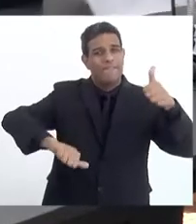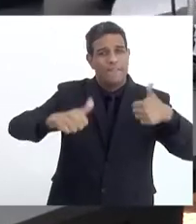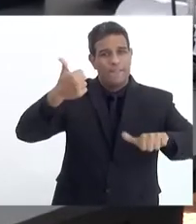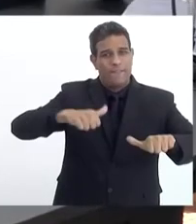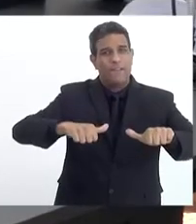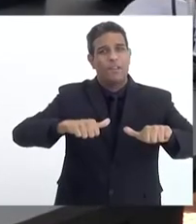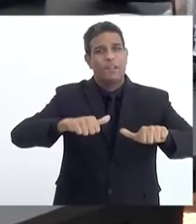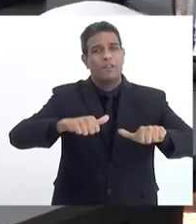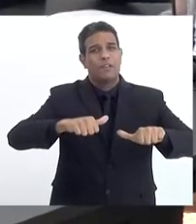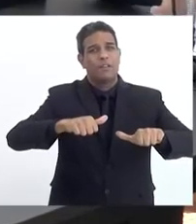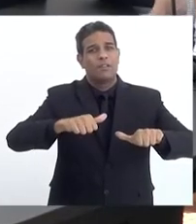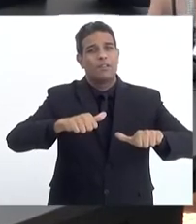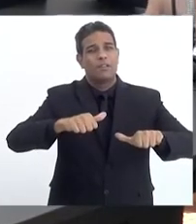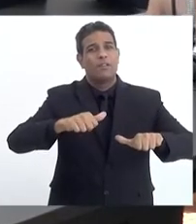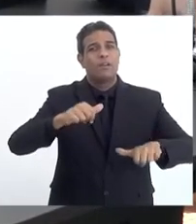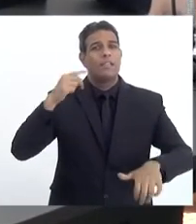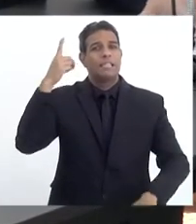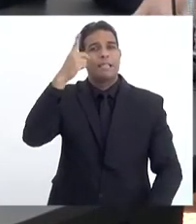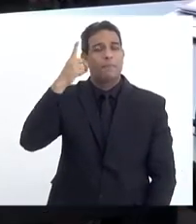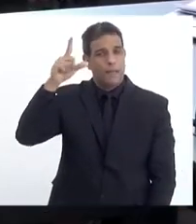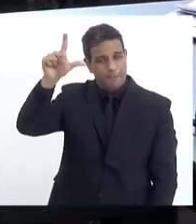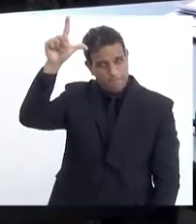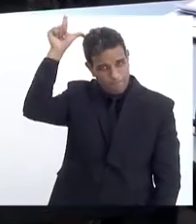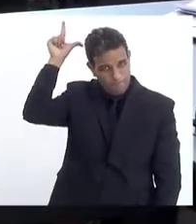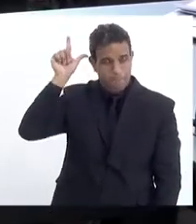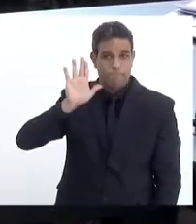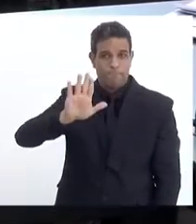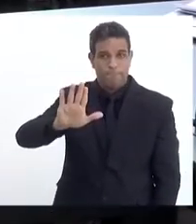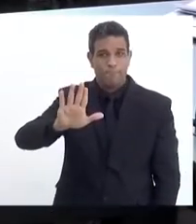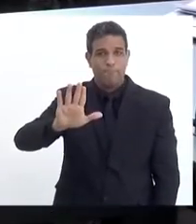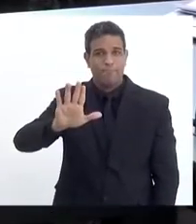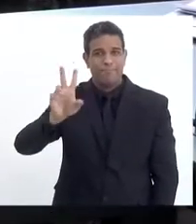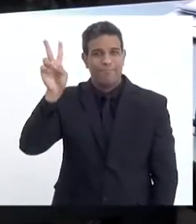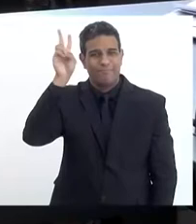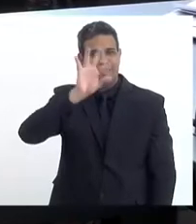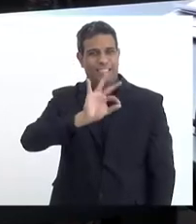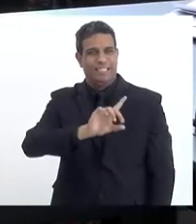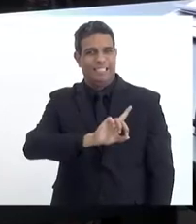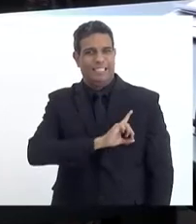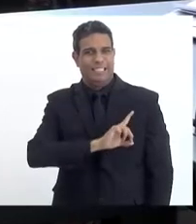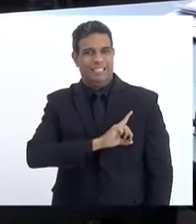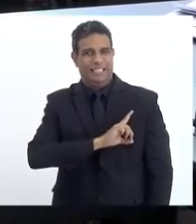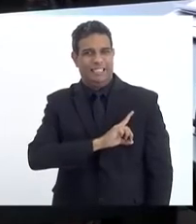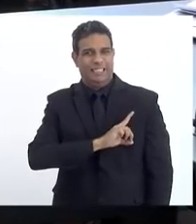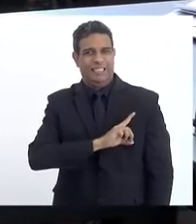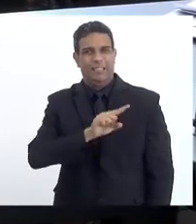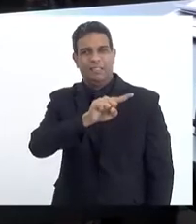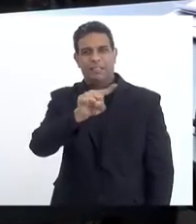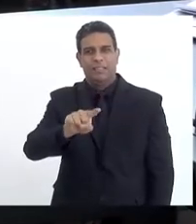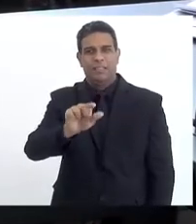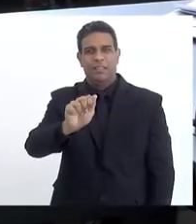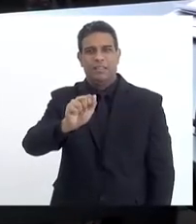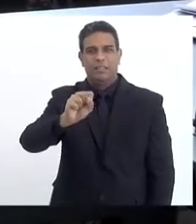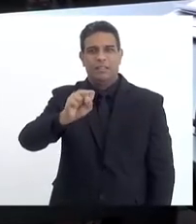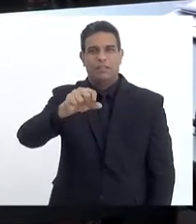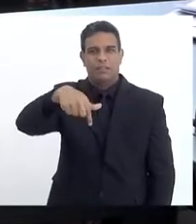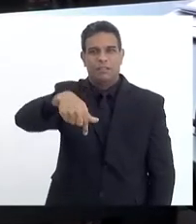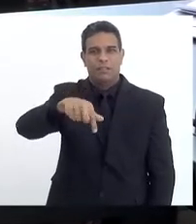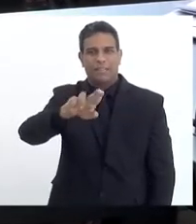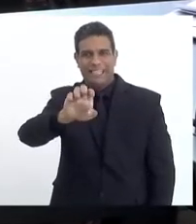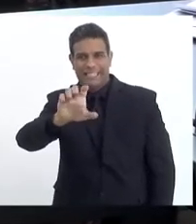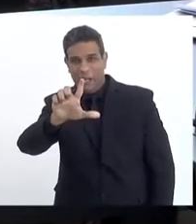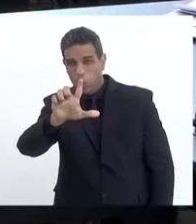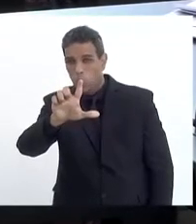vista, deputado Luiz Paulo. Primeiro que o querido delegado, deputado Zaqueu Teixeira, não pode